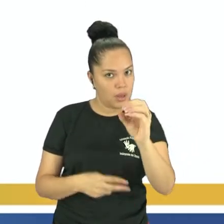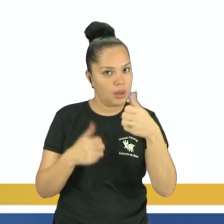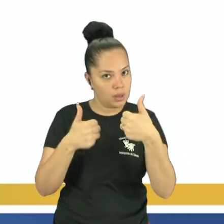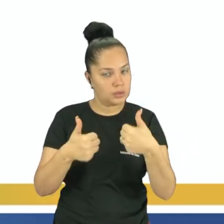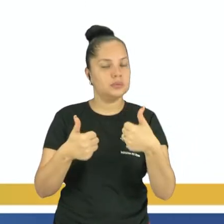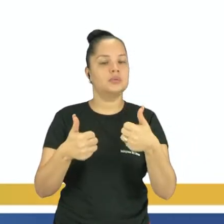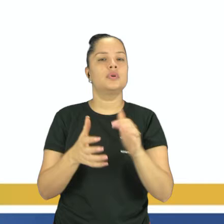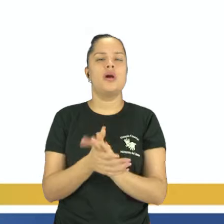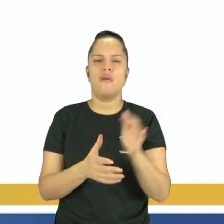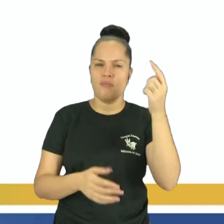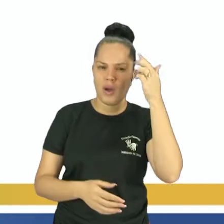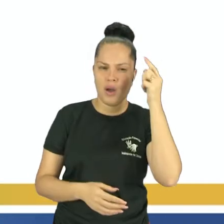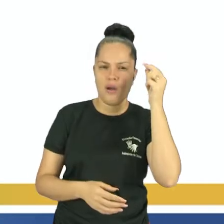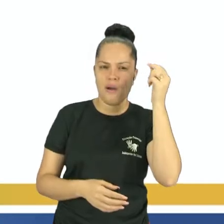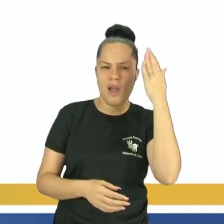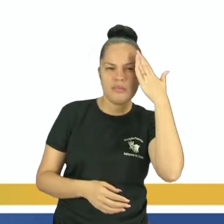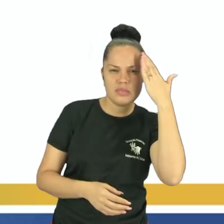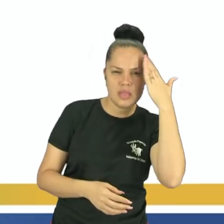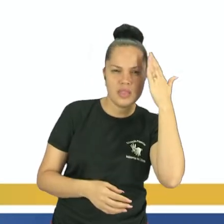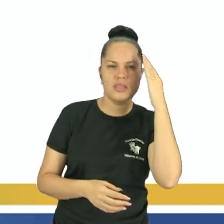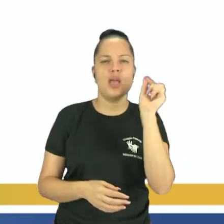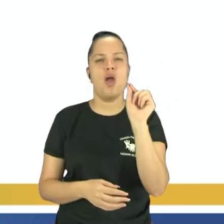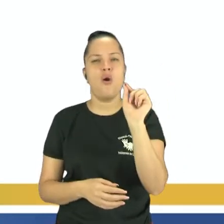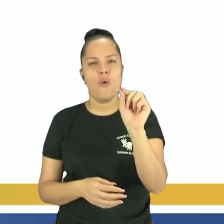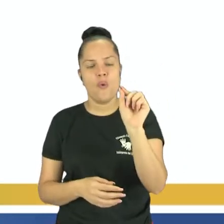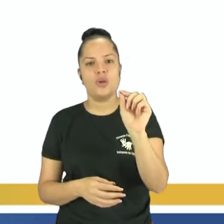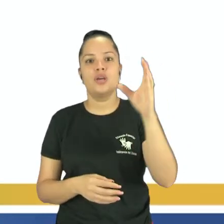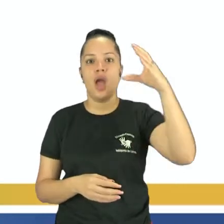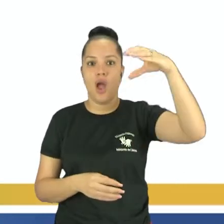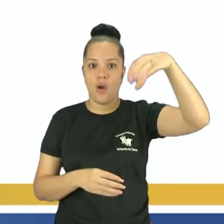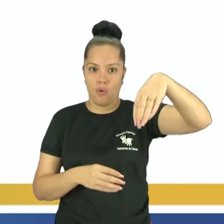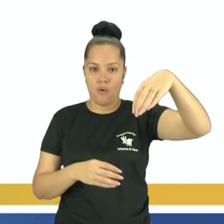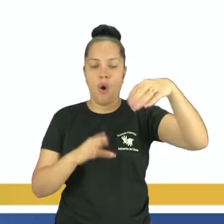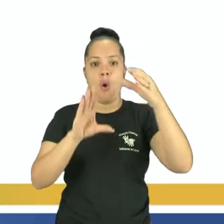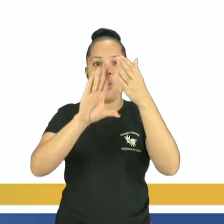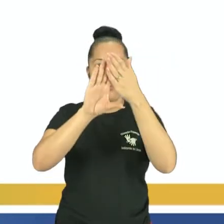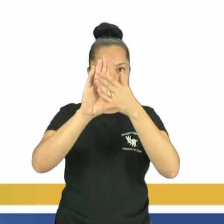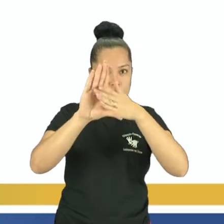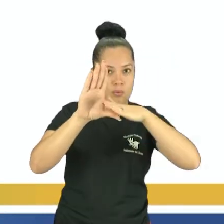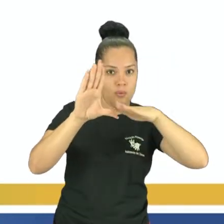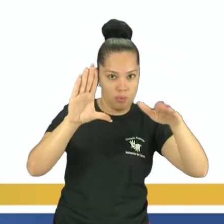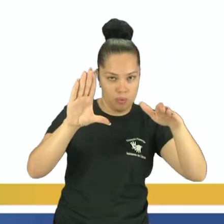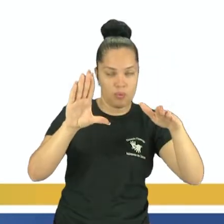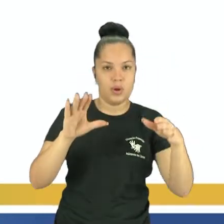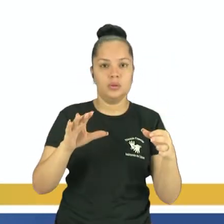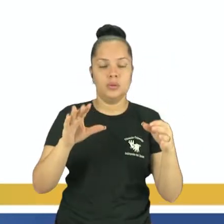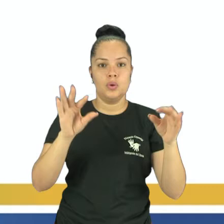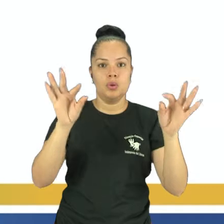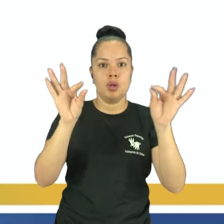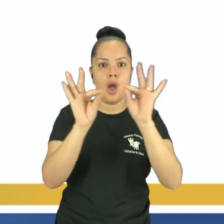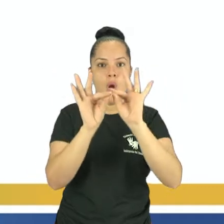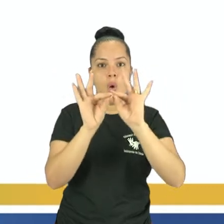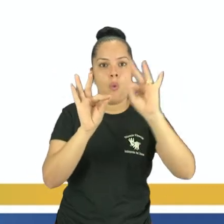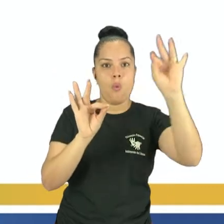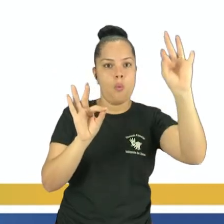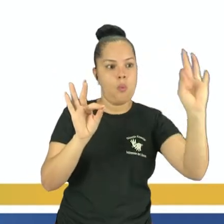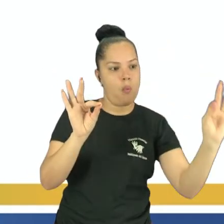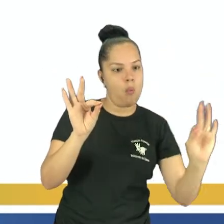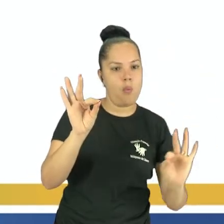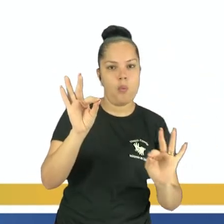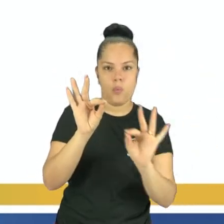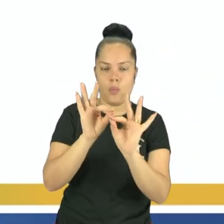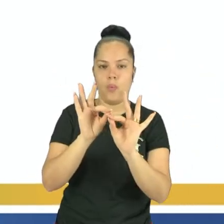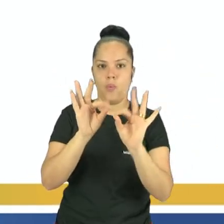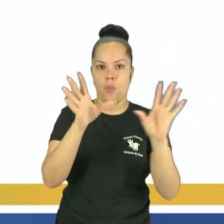Bom, vamos entender o que é um polígono convexo, então, um polígono côncavo, né? Então, quando eu tenho a junção das retas aí que formam os lados de